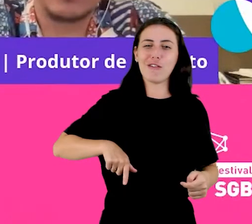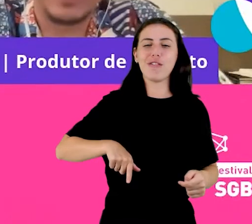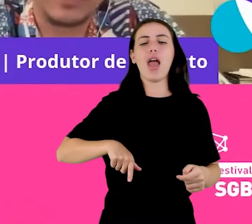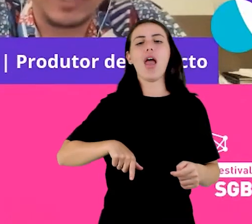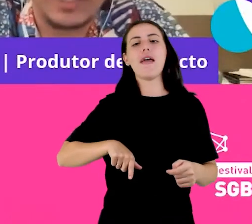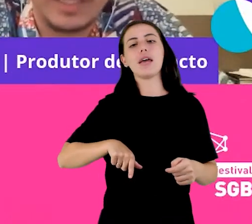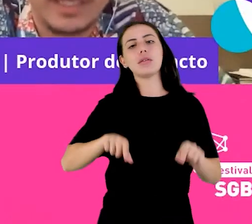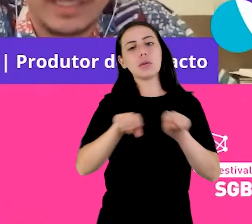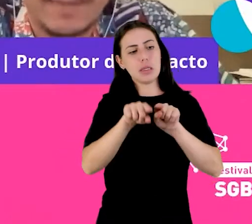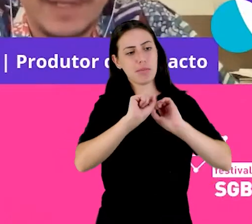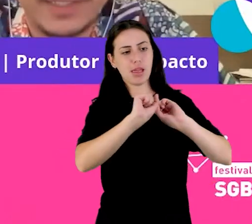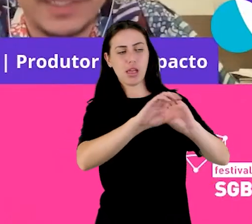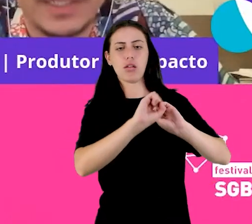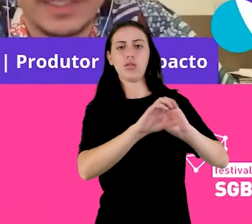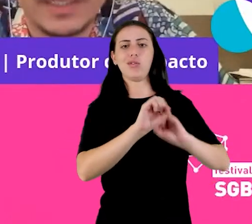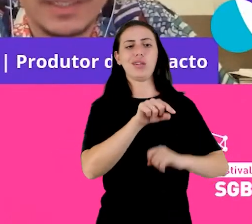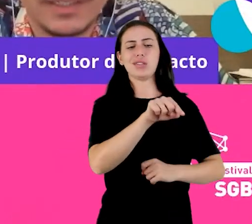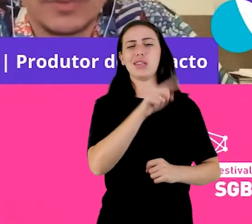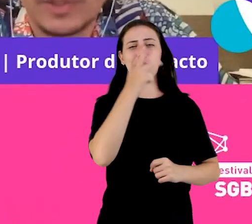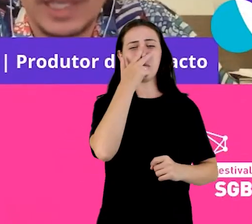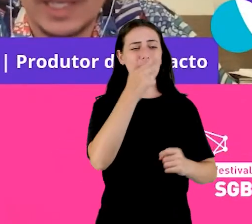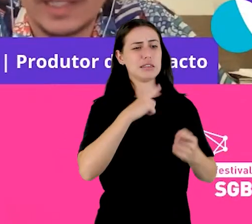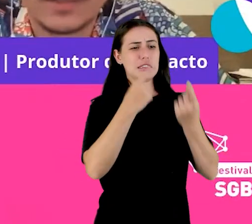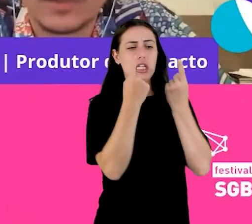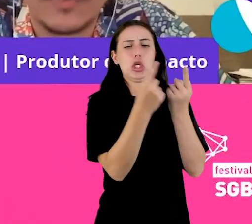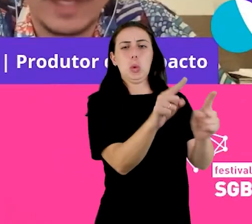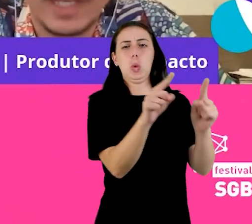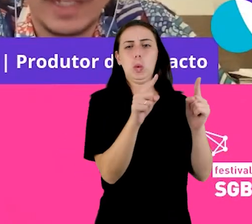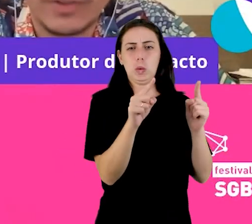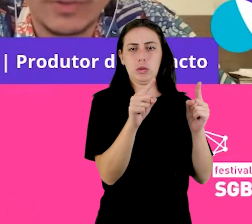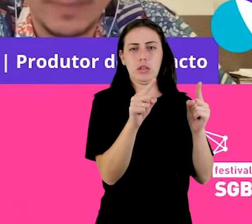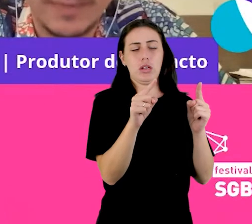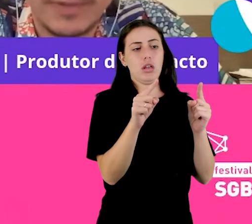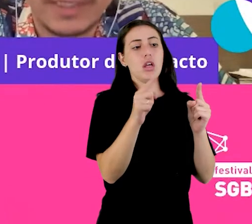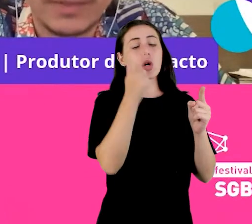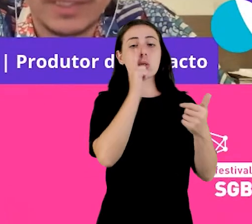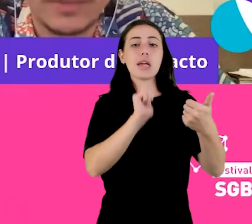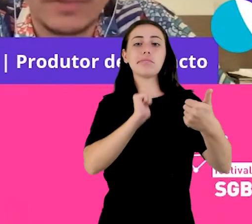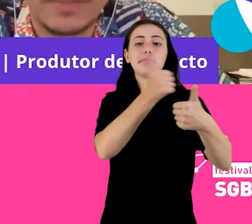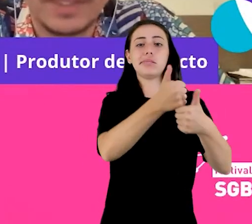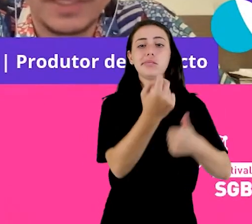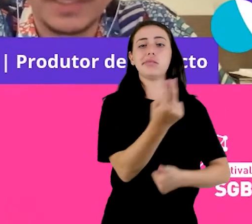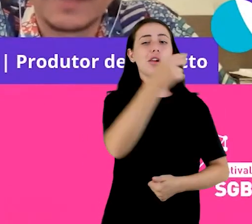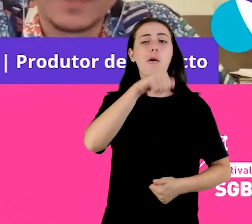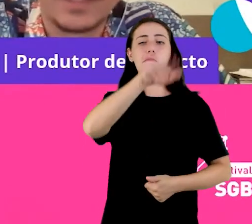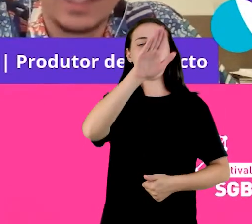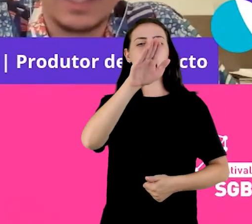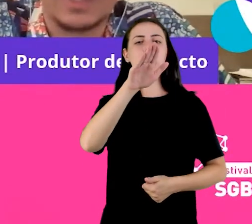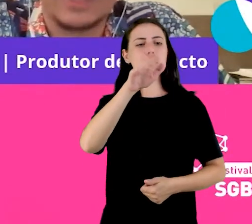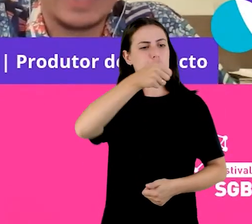está num momento que a parte, tudo que é governo e a própria educação está sendo